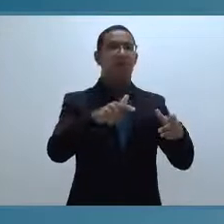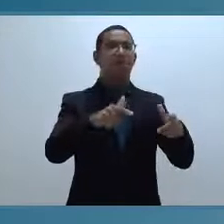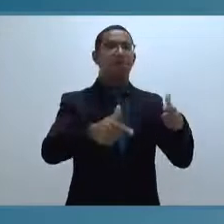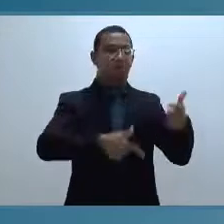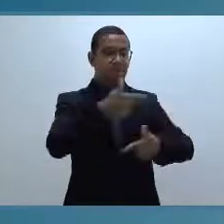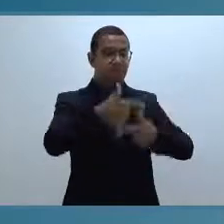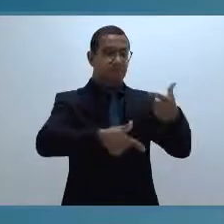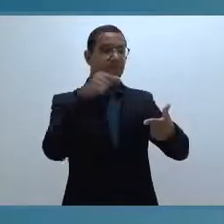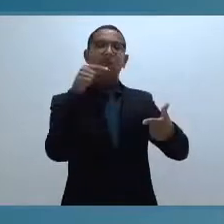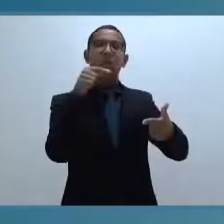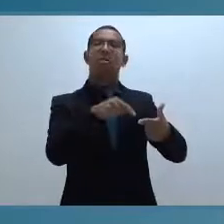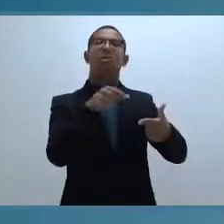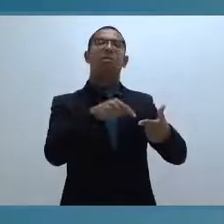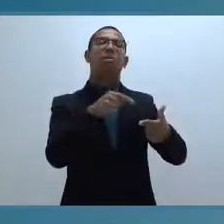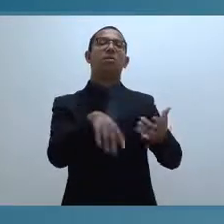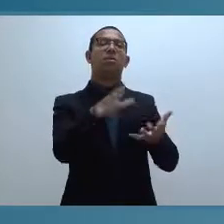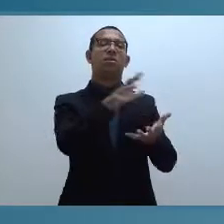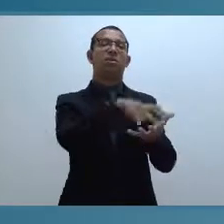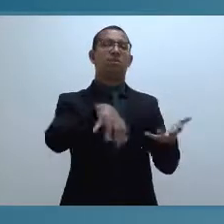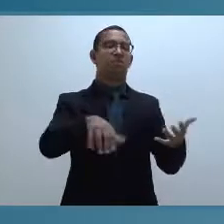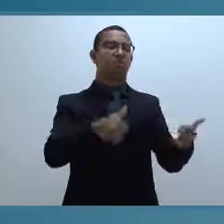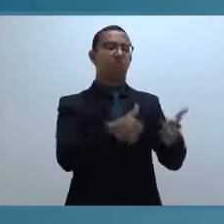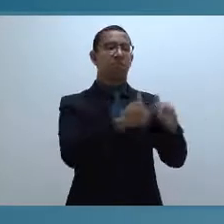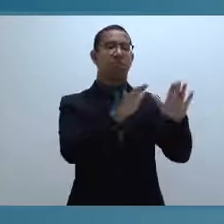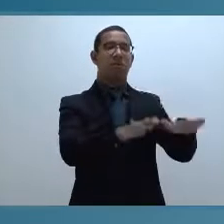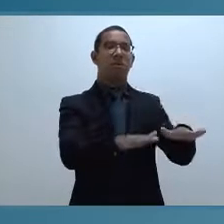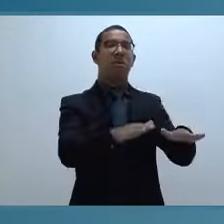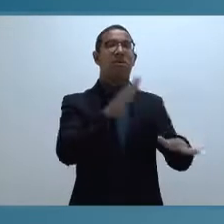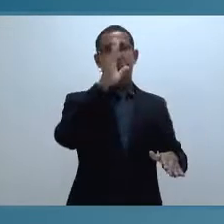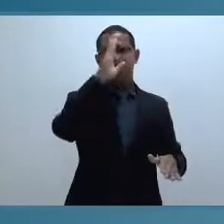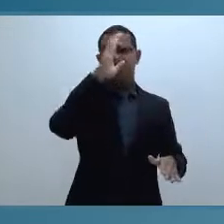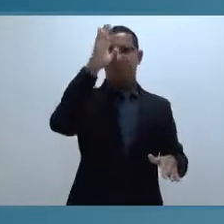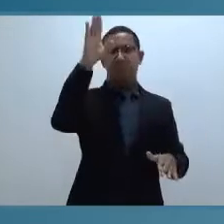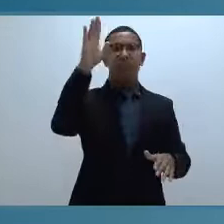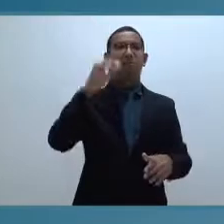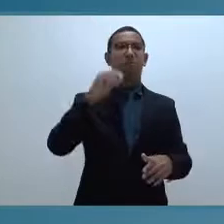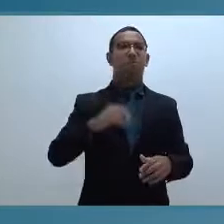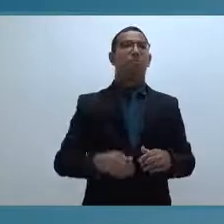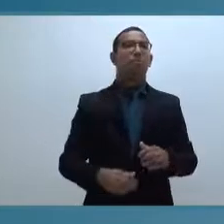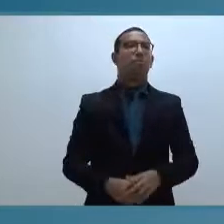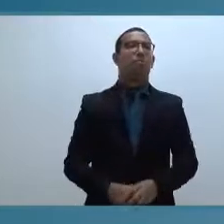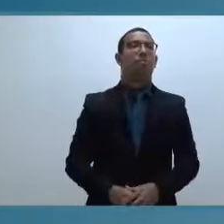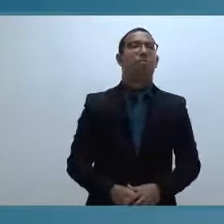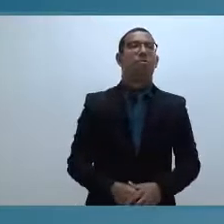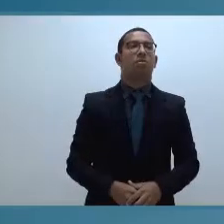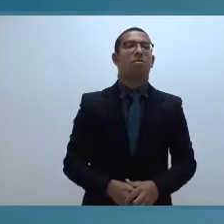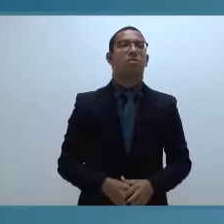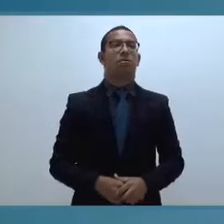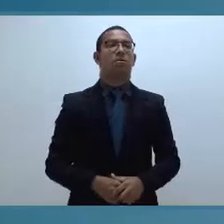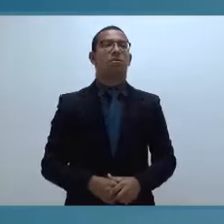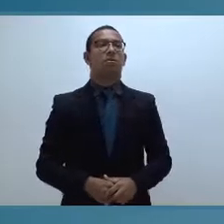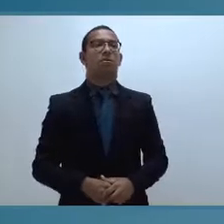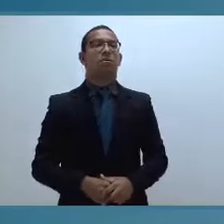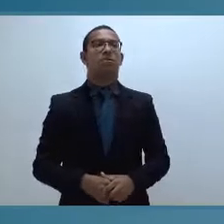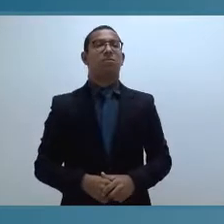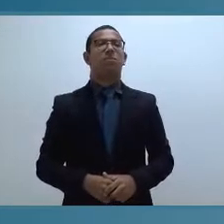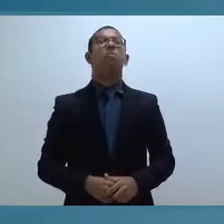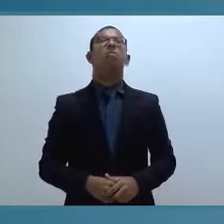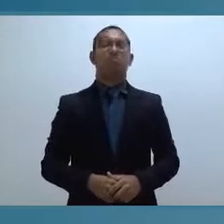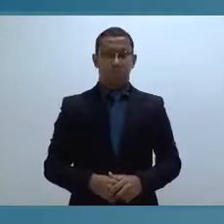os fundamentos dados pelo eminente desembargador Constantino Augusto Guerreiro, está inserido